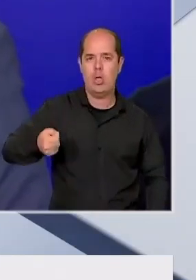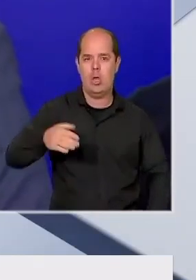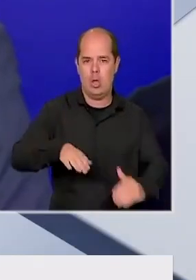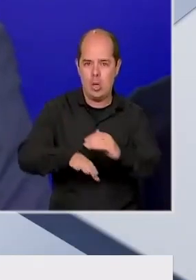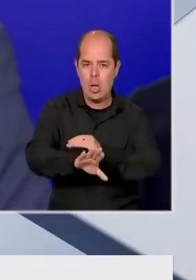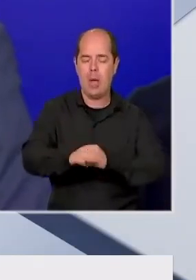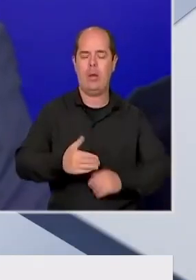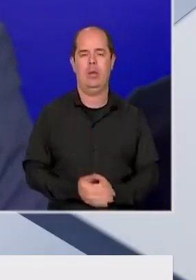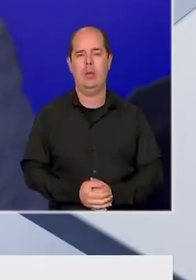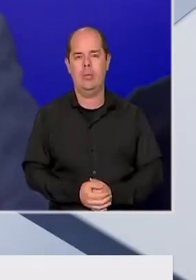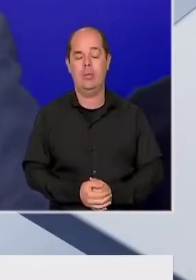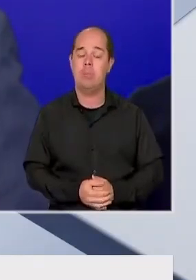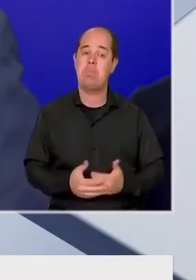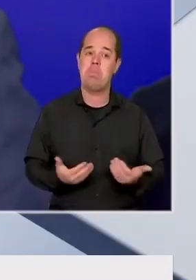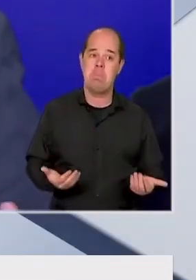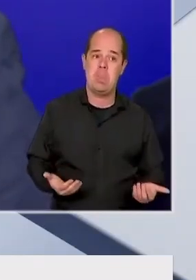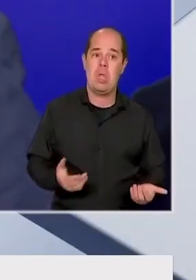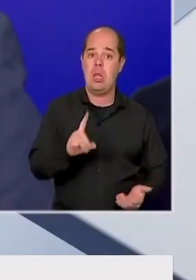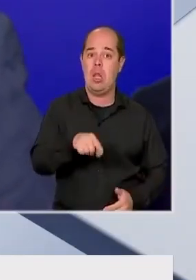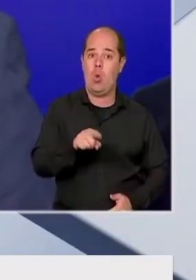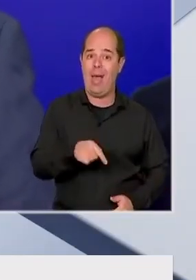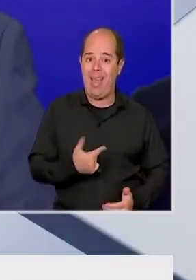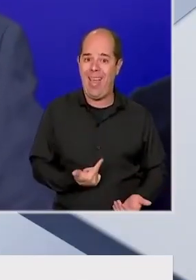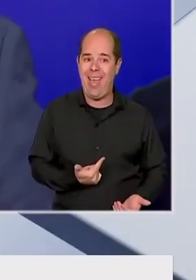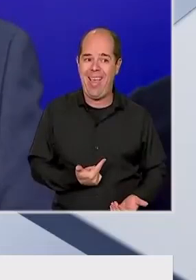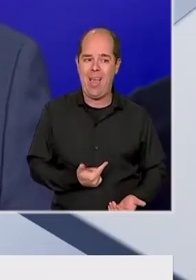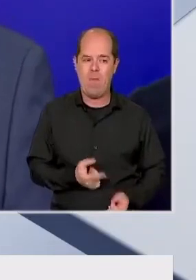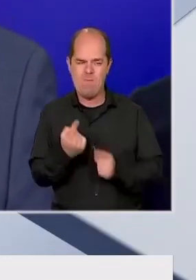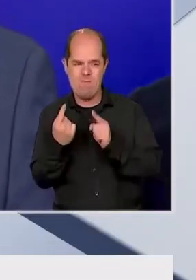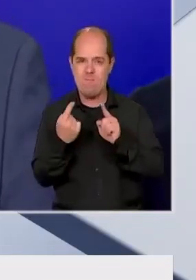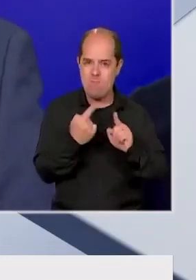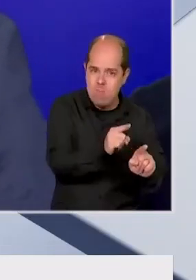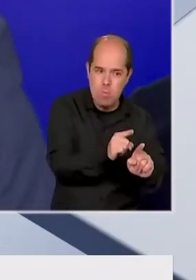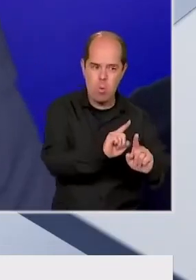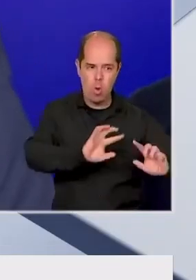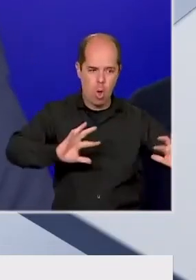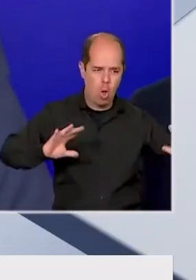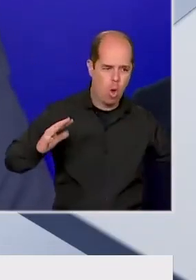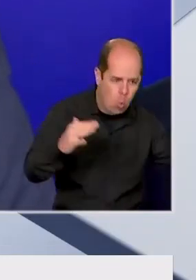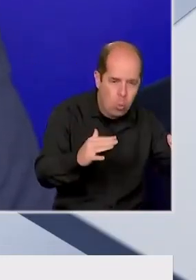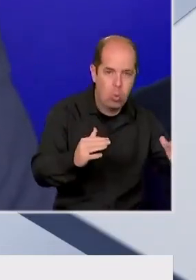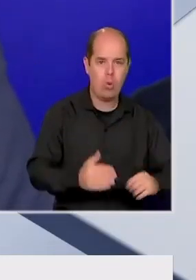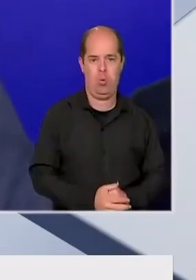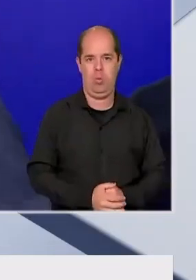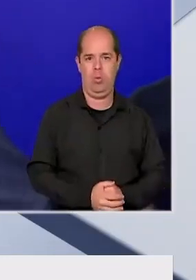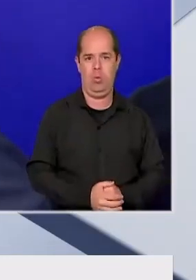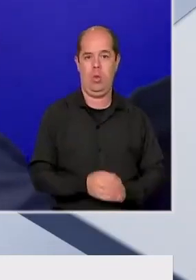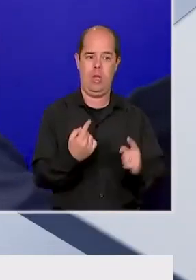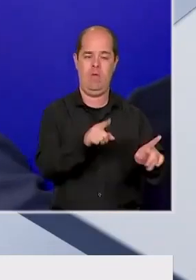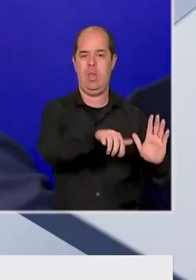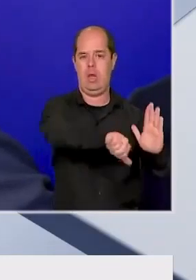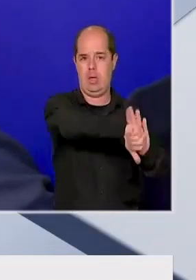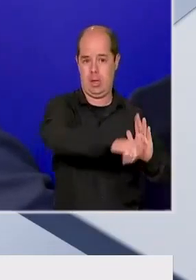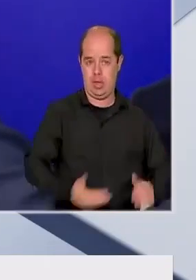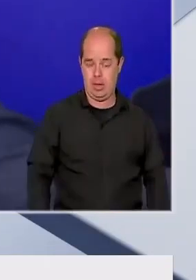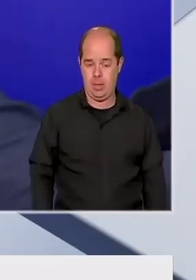é preciso esperar ainda se haverá uma continuação ou uma continuidade porque o que temos é uma operação especial até maio E aí uma